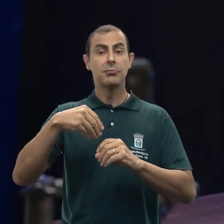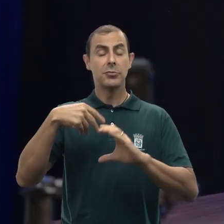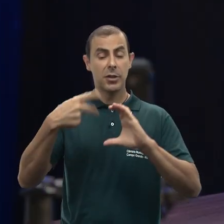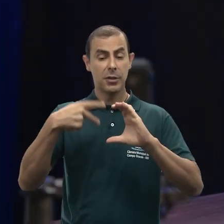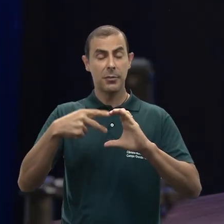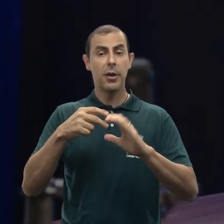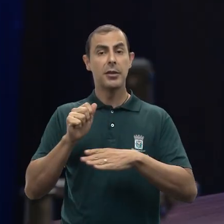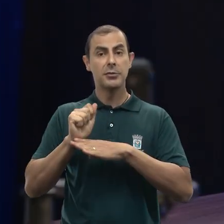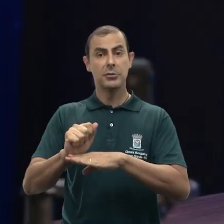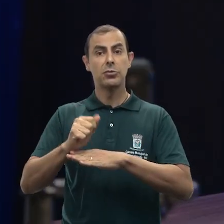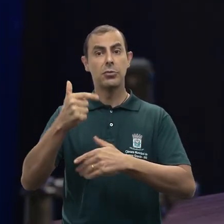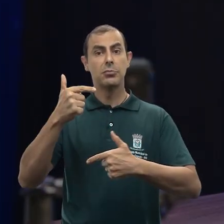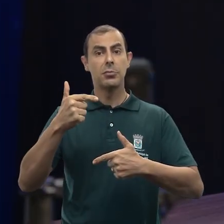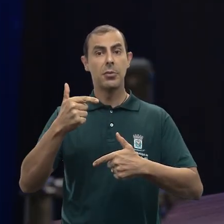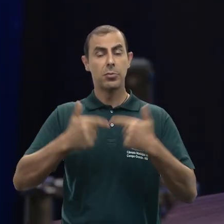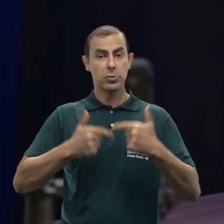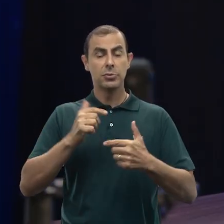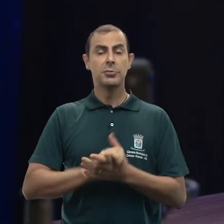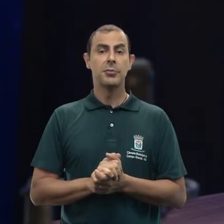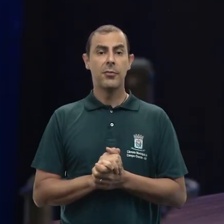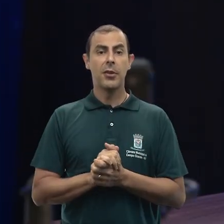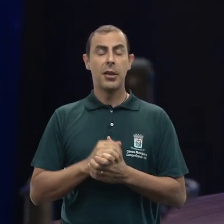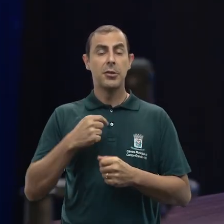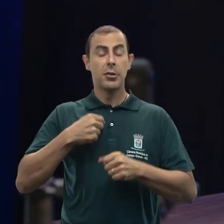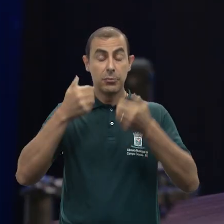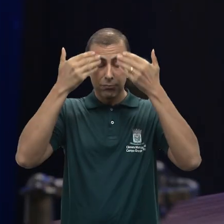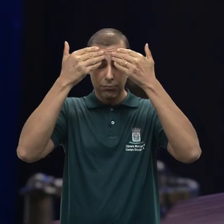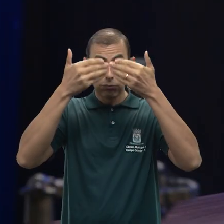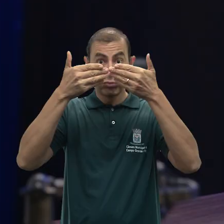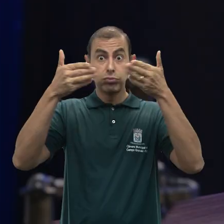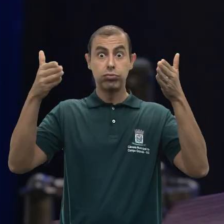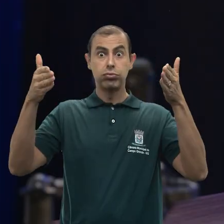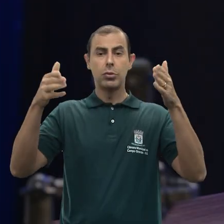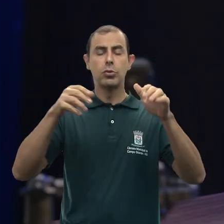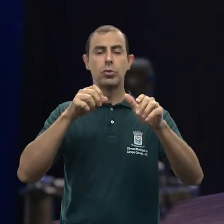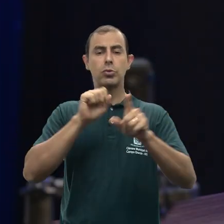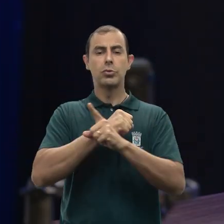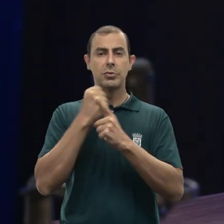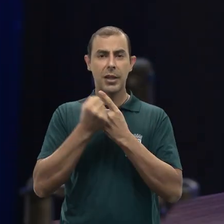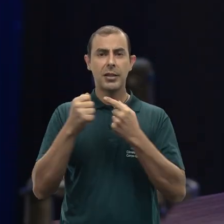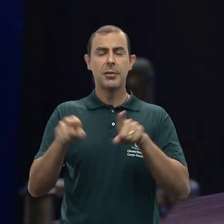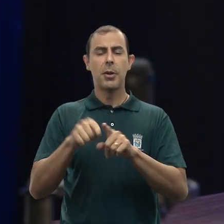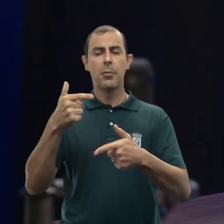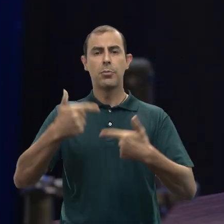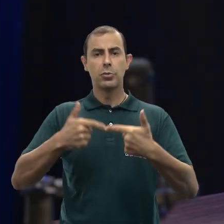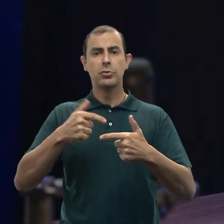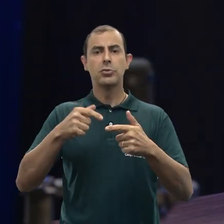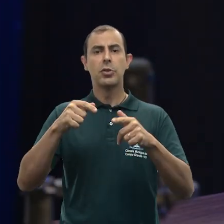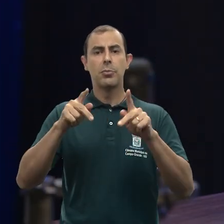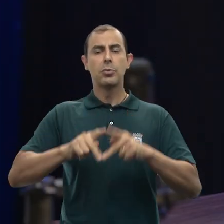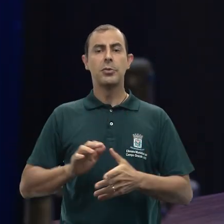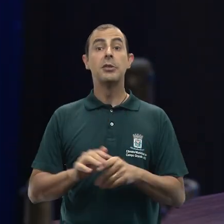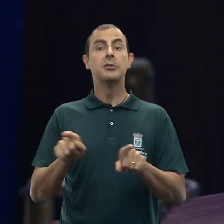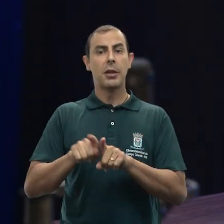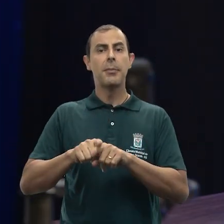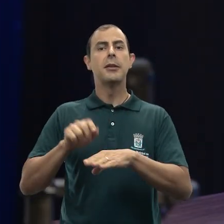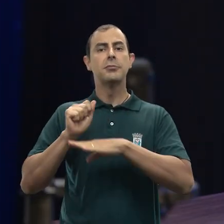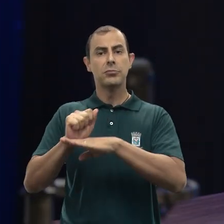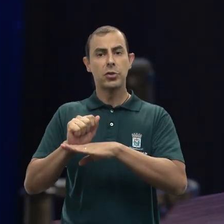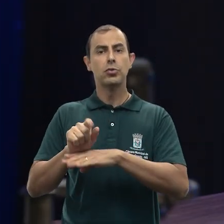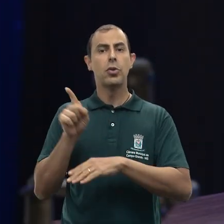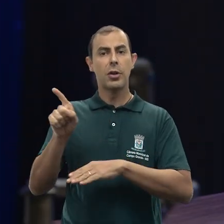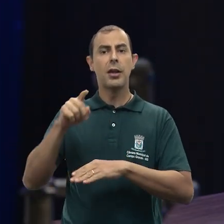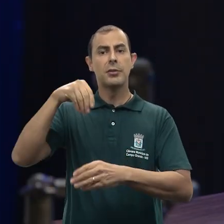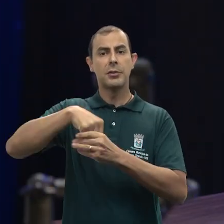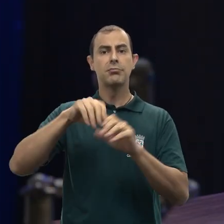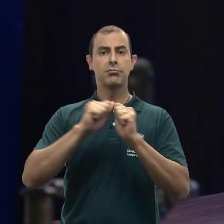muito a minha visão sobre a cidade, sobre políticas públicas. Também trabalhei como assessor parlamentar na Assembleia Legislativa do Estado do Mato